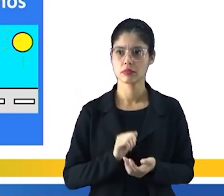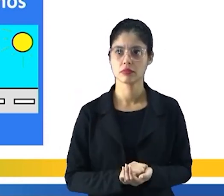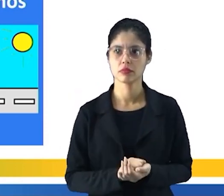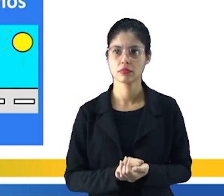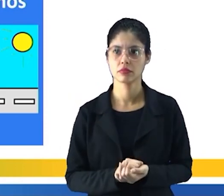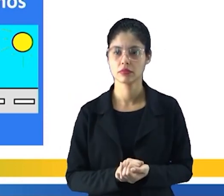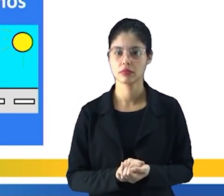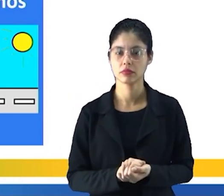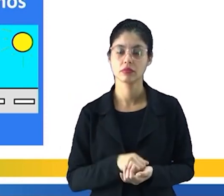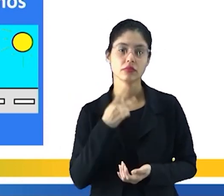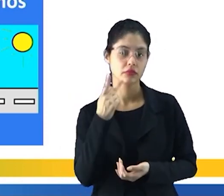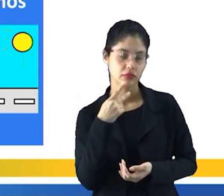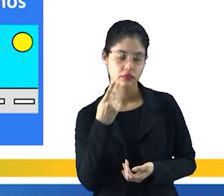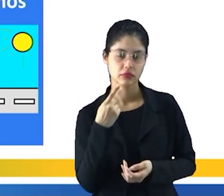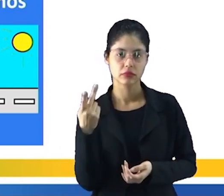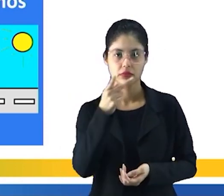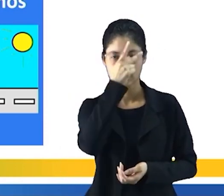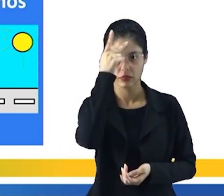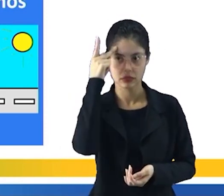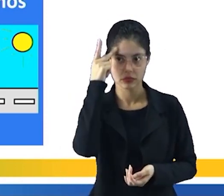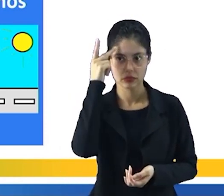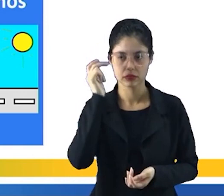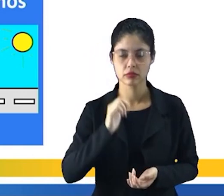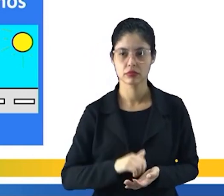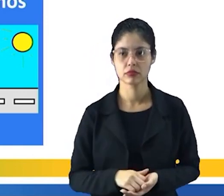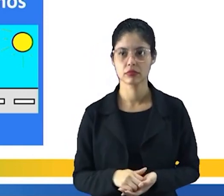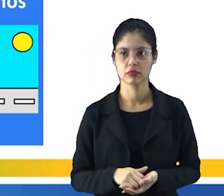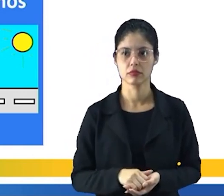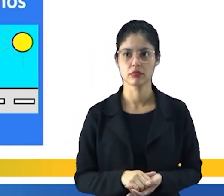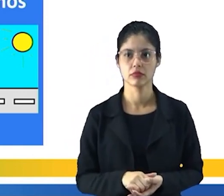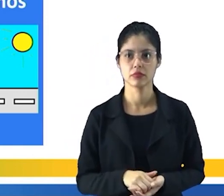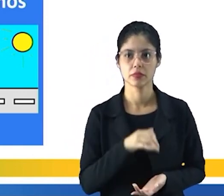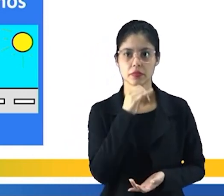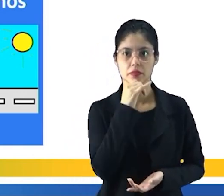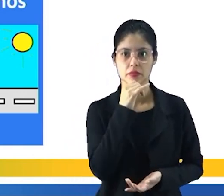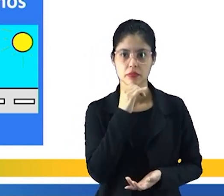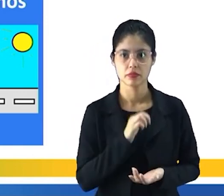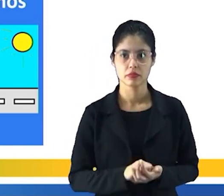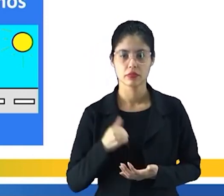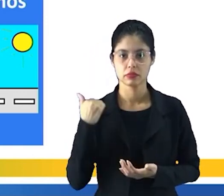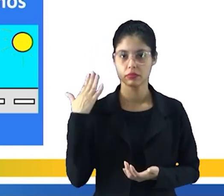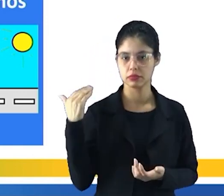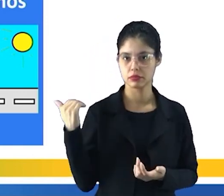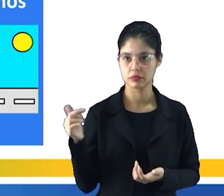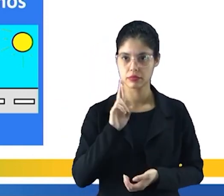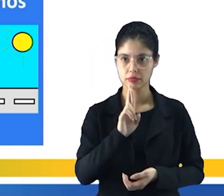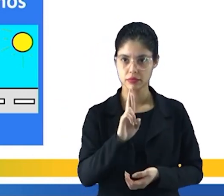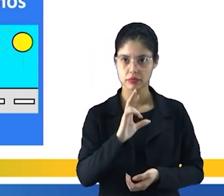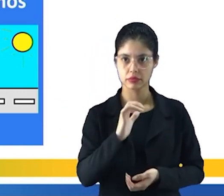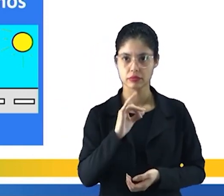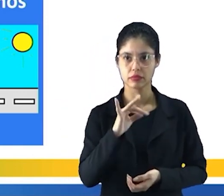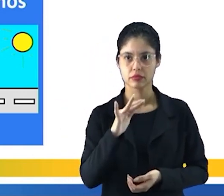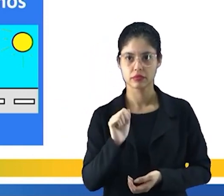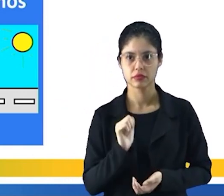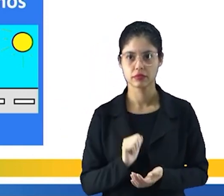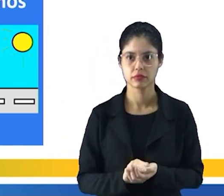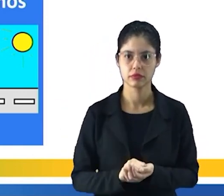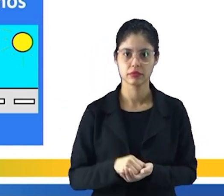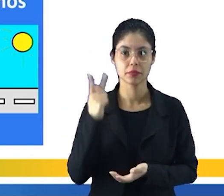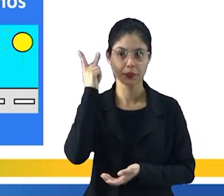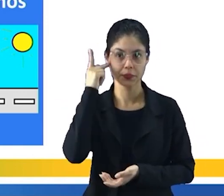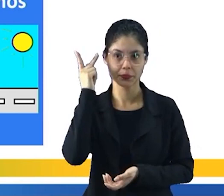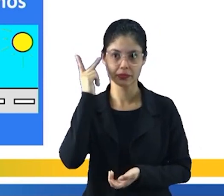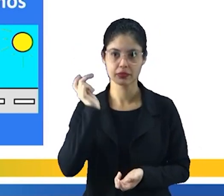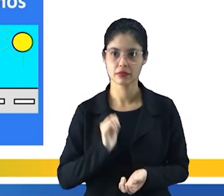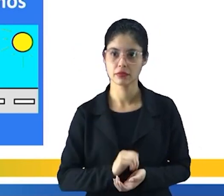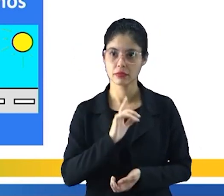diferente, diferenciada, né, pela fala de um ou de outro falante. Por exemplo, o R, caipira, né, dos